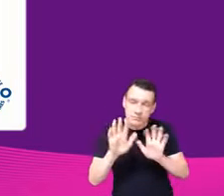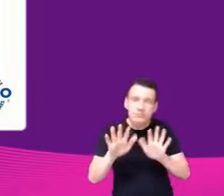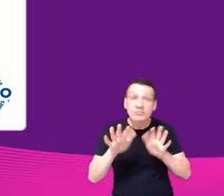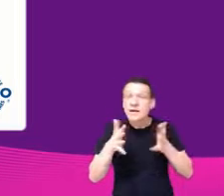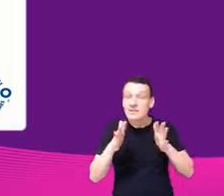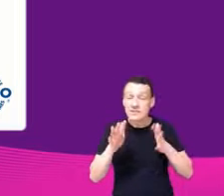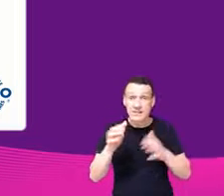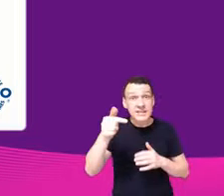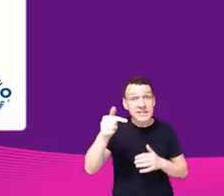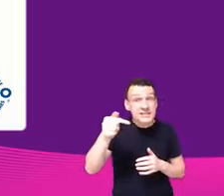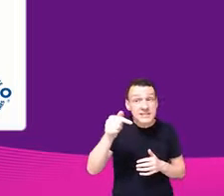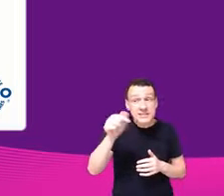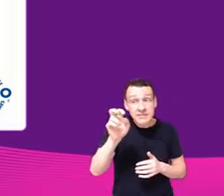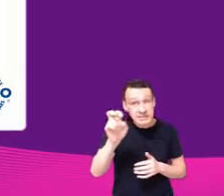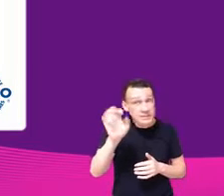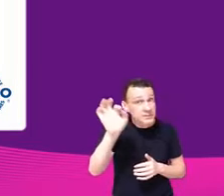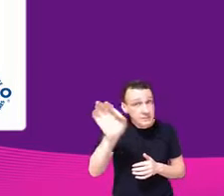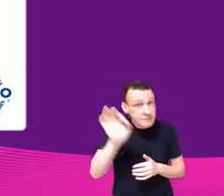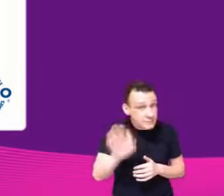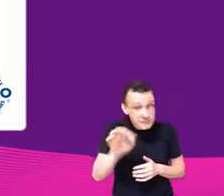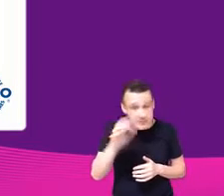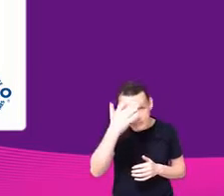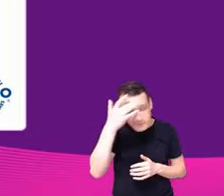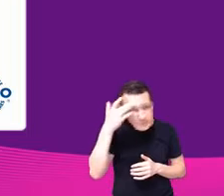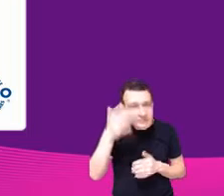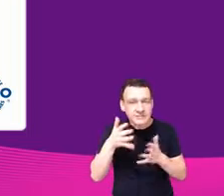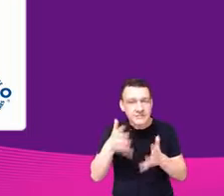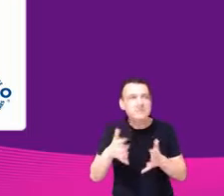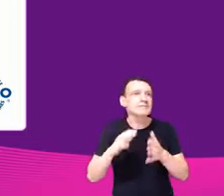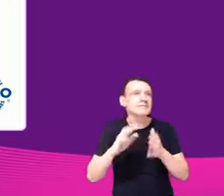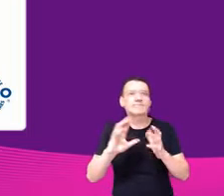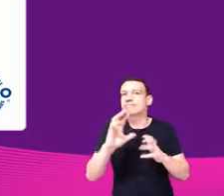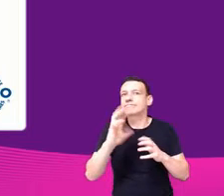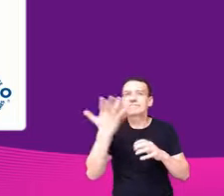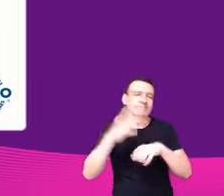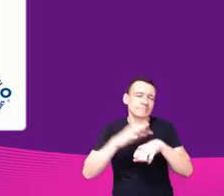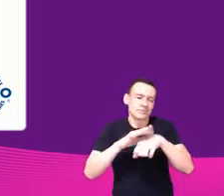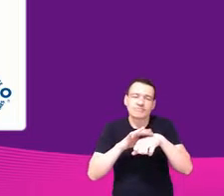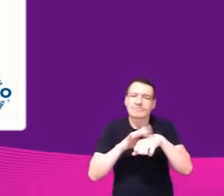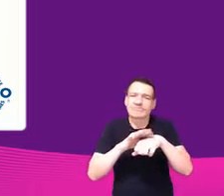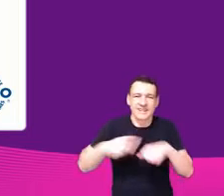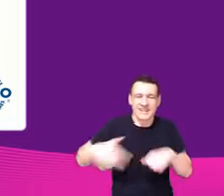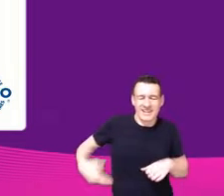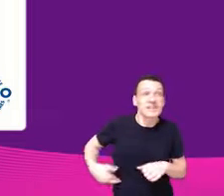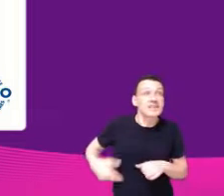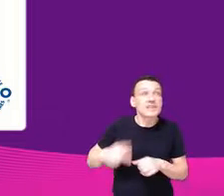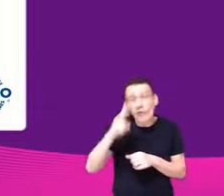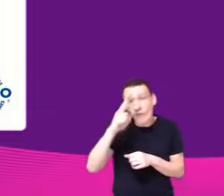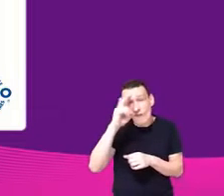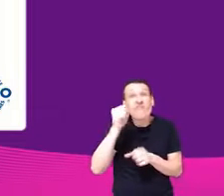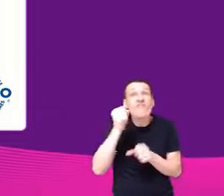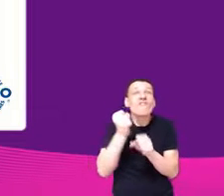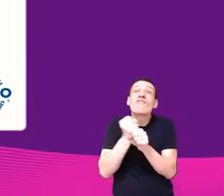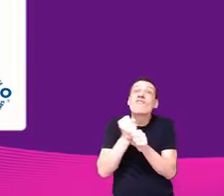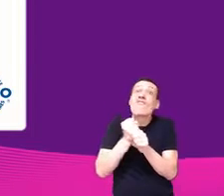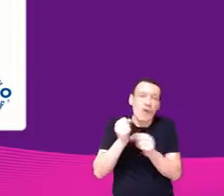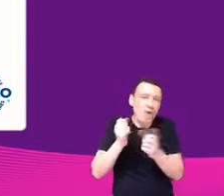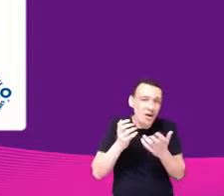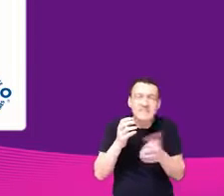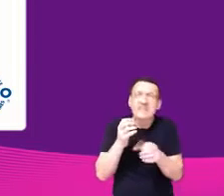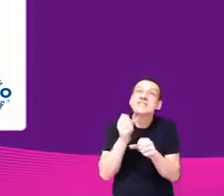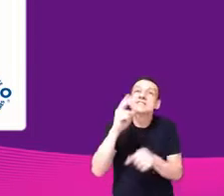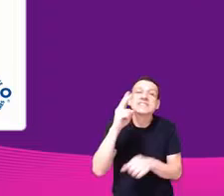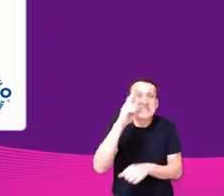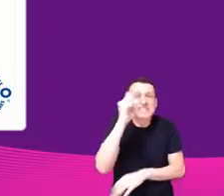75% dos pacientes que chegam à doença renal no seu estágio mais avançado, 75% desses pacientes